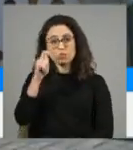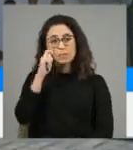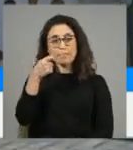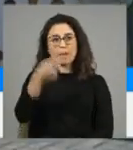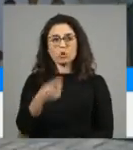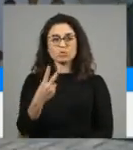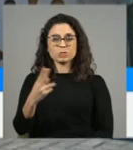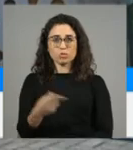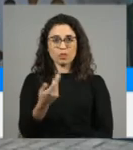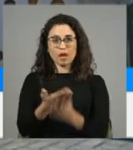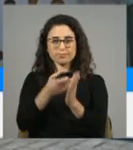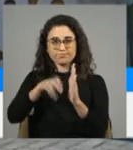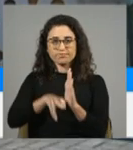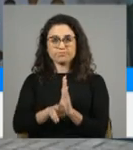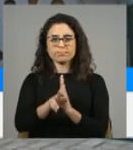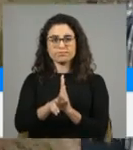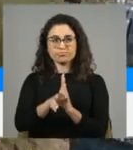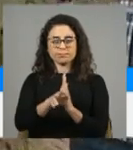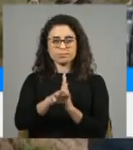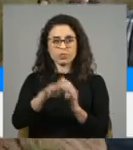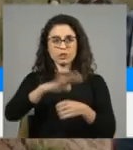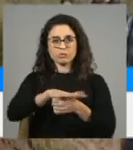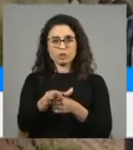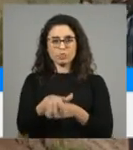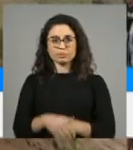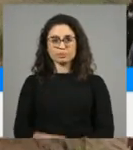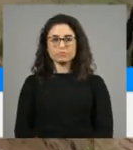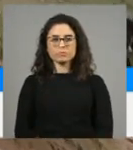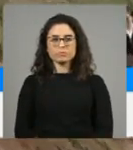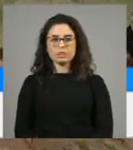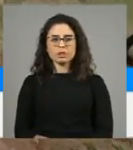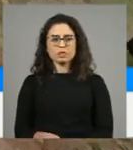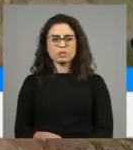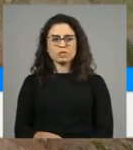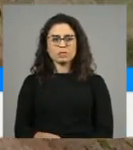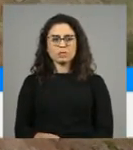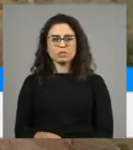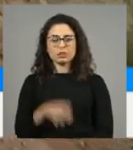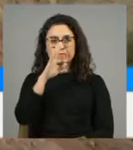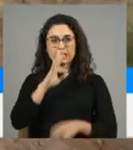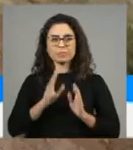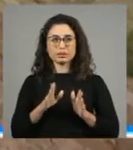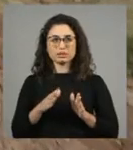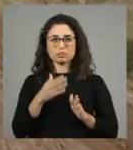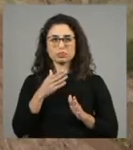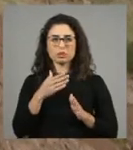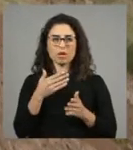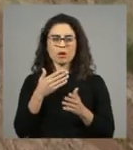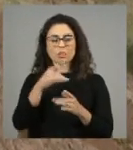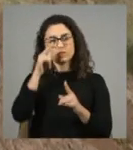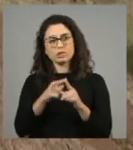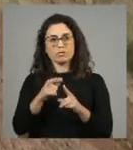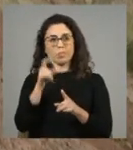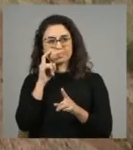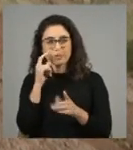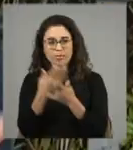no miradouro do Cabo Girão. No issue at all. If you need it for the protection, for the infrastructure, no